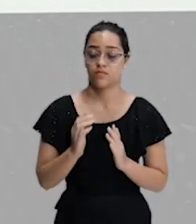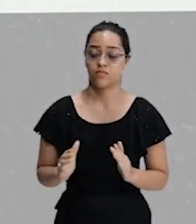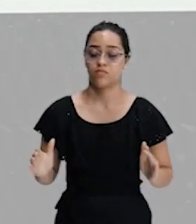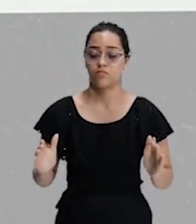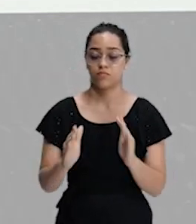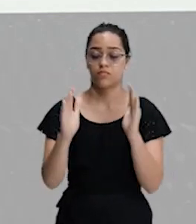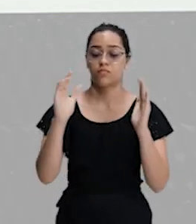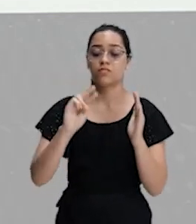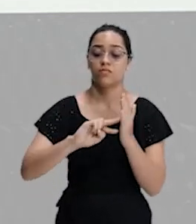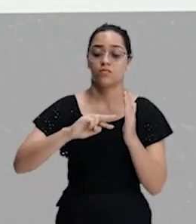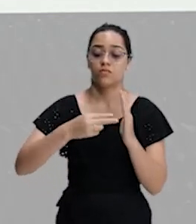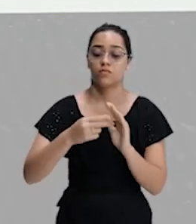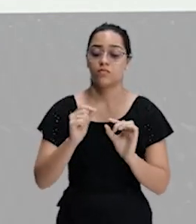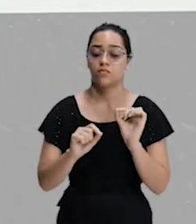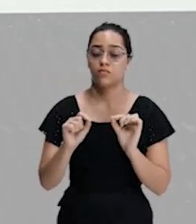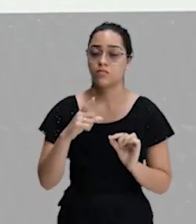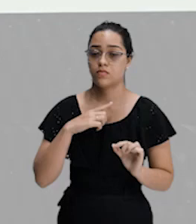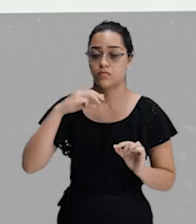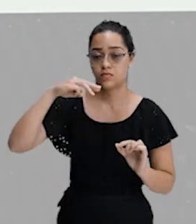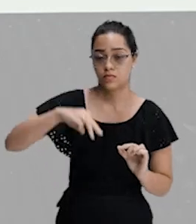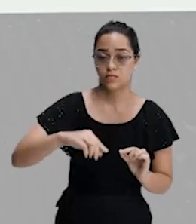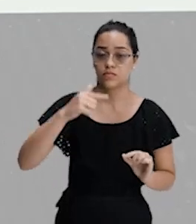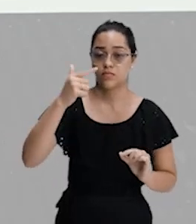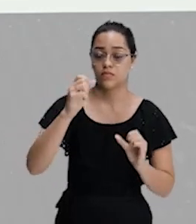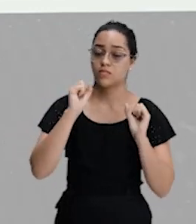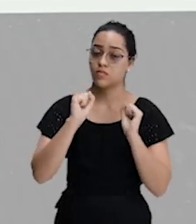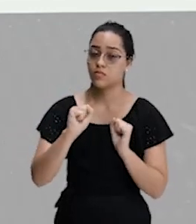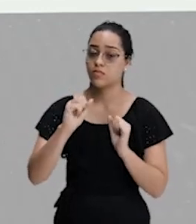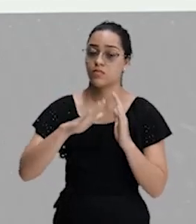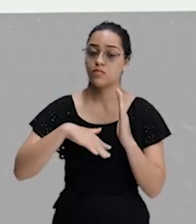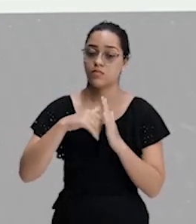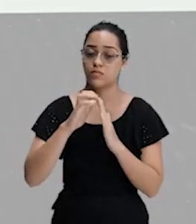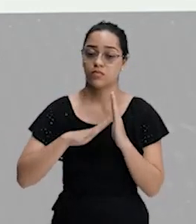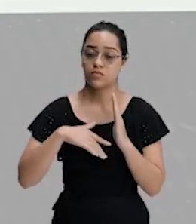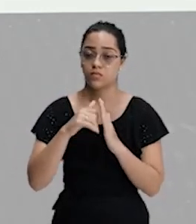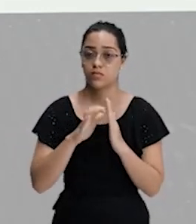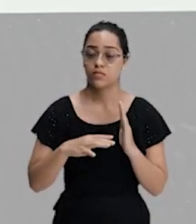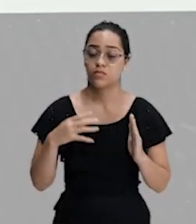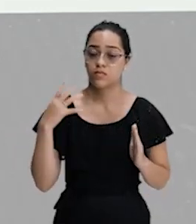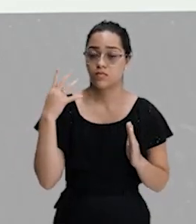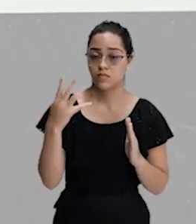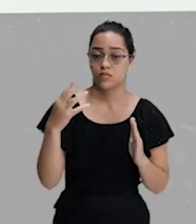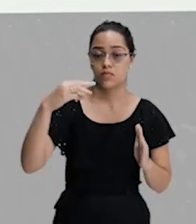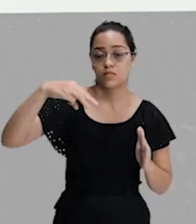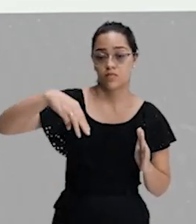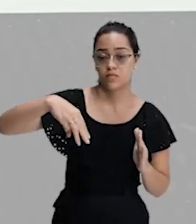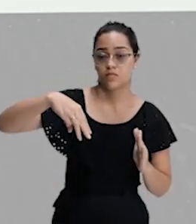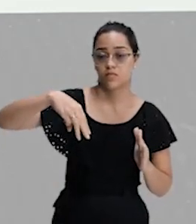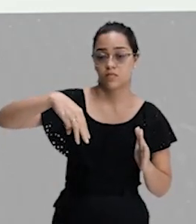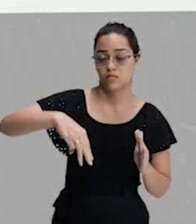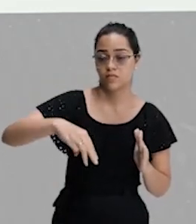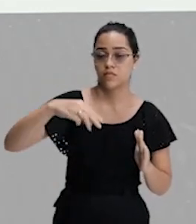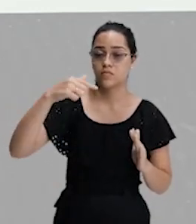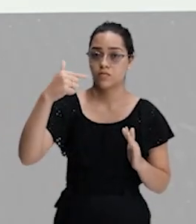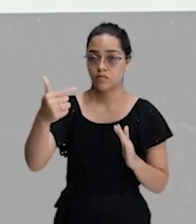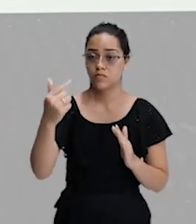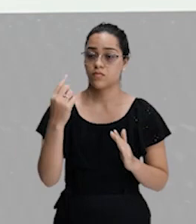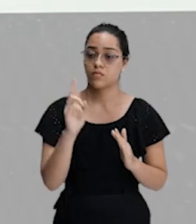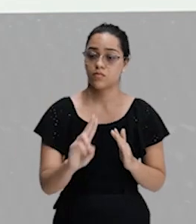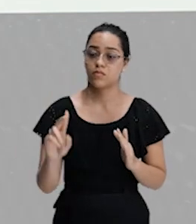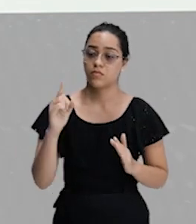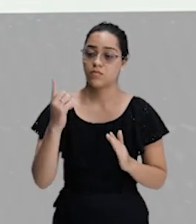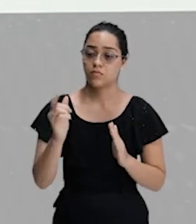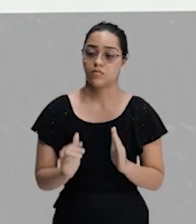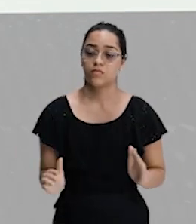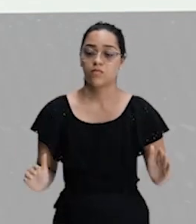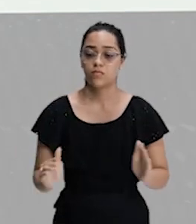galão, quer dizer que para cada metro quadrado ele usa, para cada 4 metros quadrados ele usa 1 galão. Então, para eu